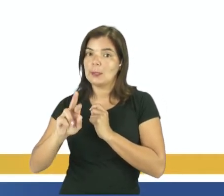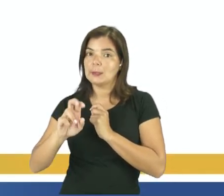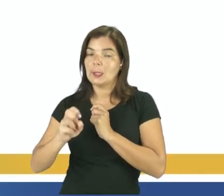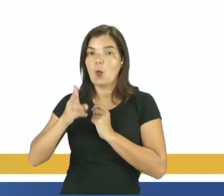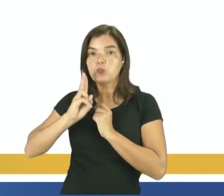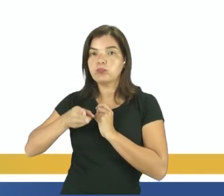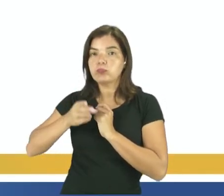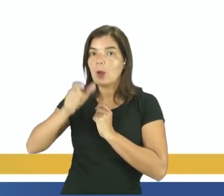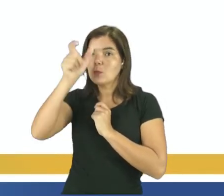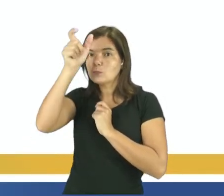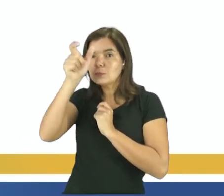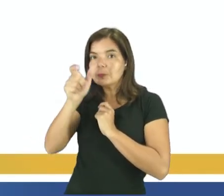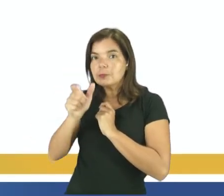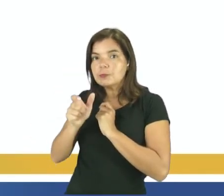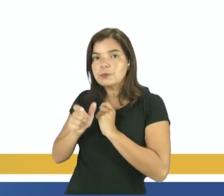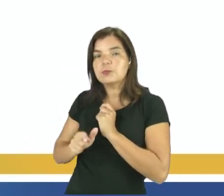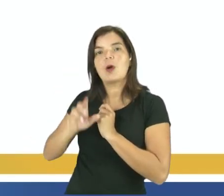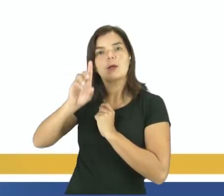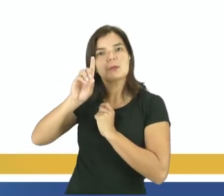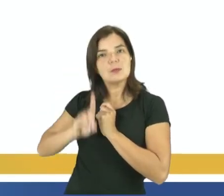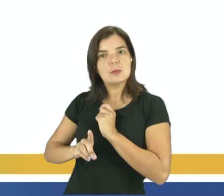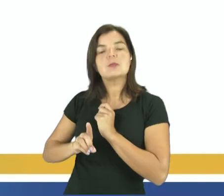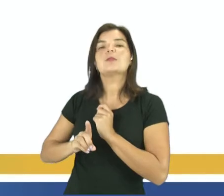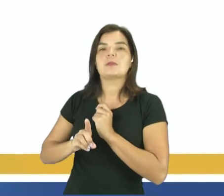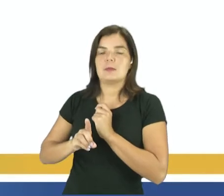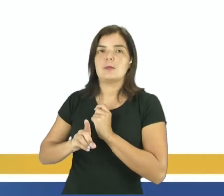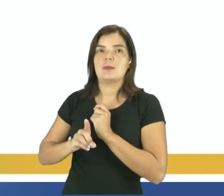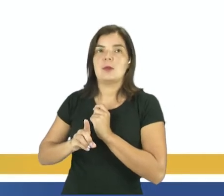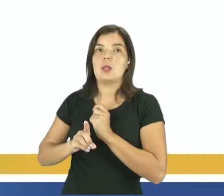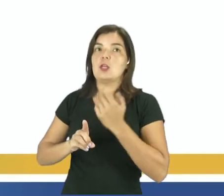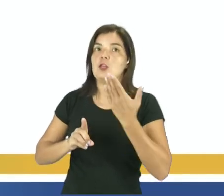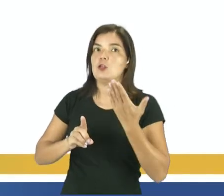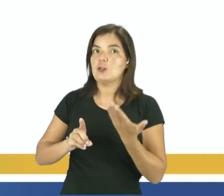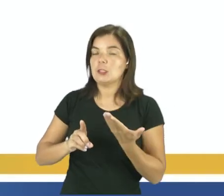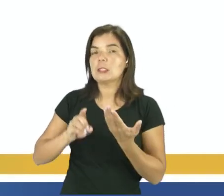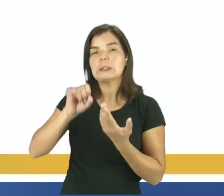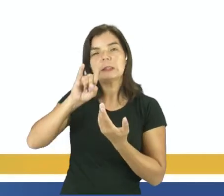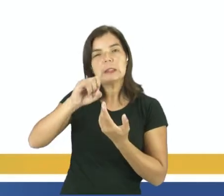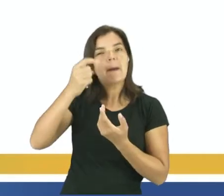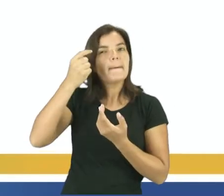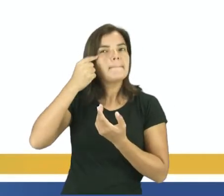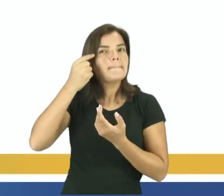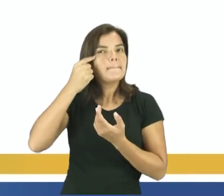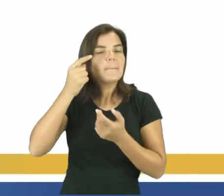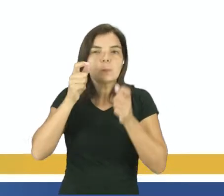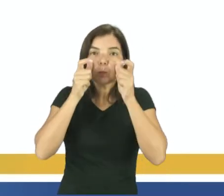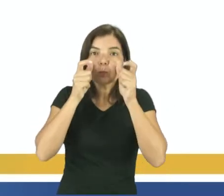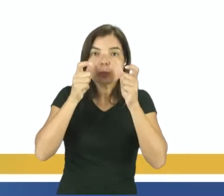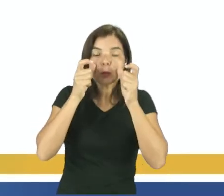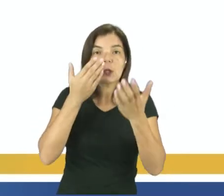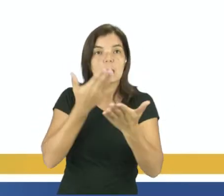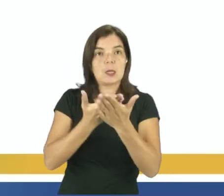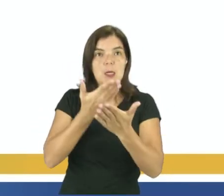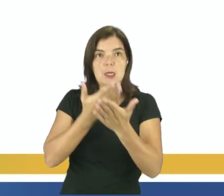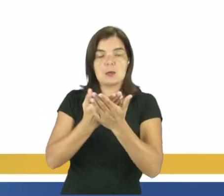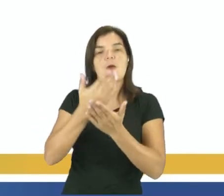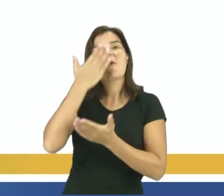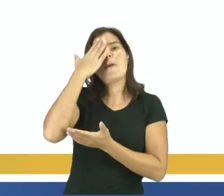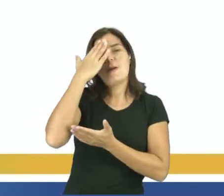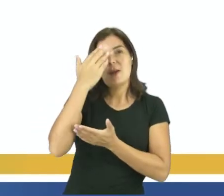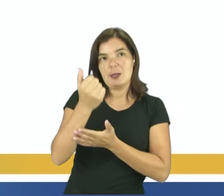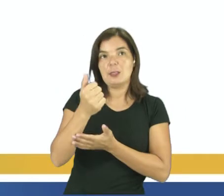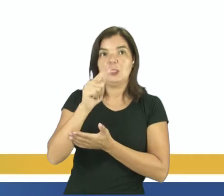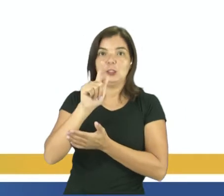mesmo lado, que é esse lado aqui, o lado direito da nossa transversal. E se você tiver prestado atenção na última parte, você já sabe